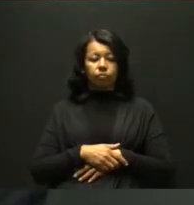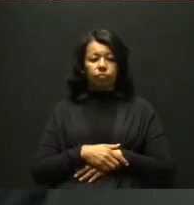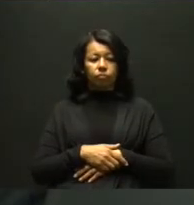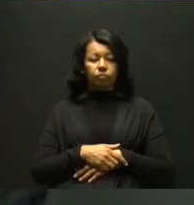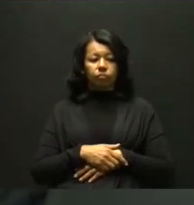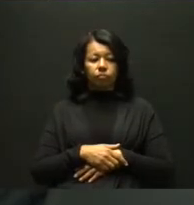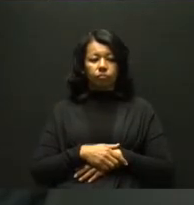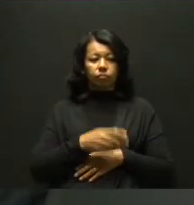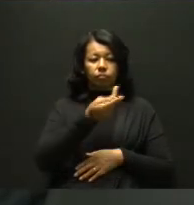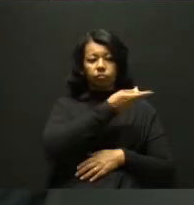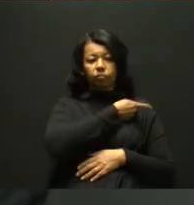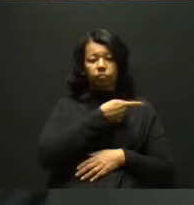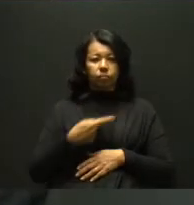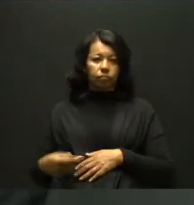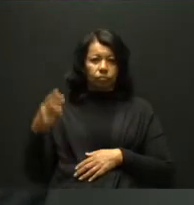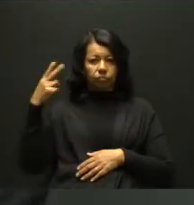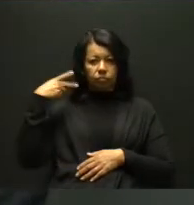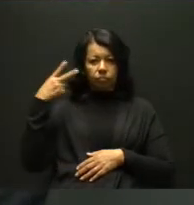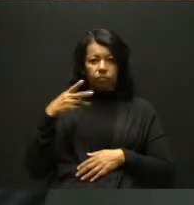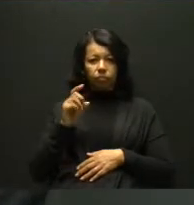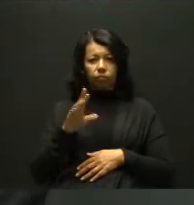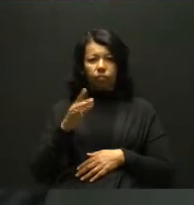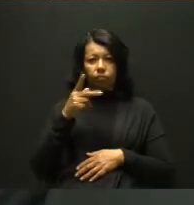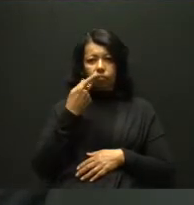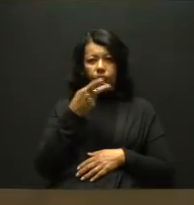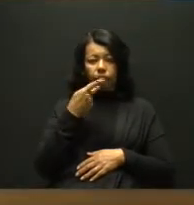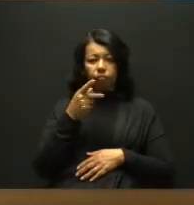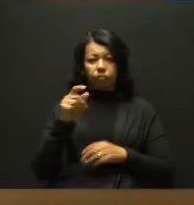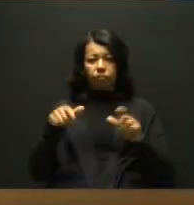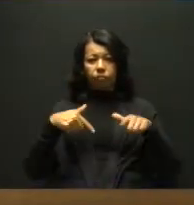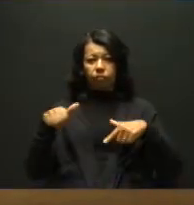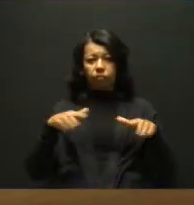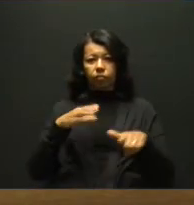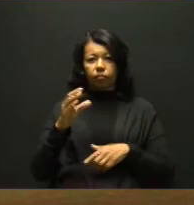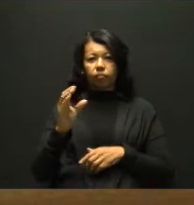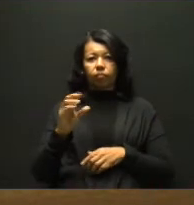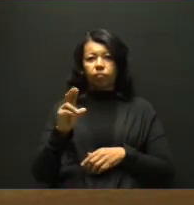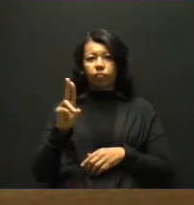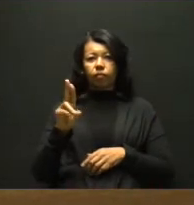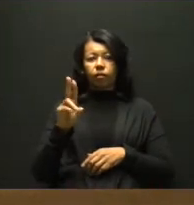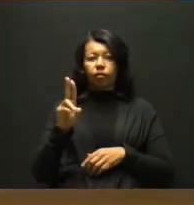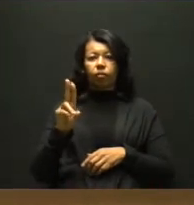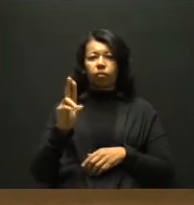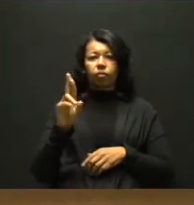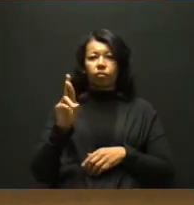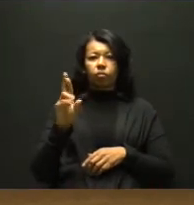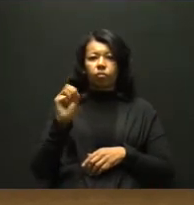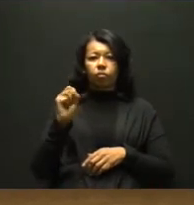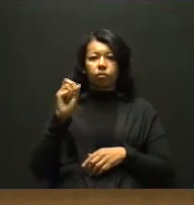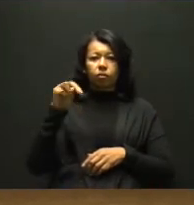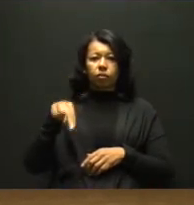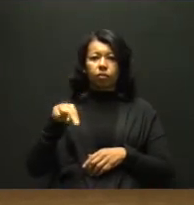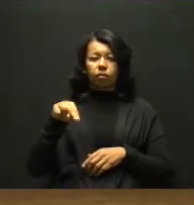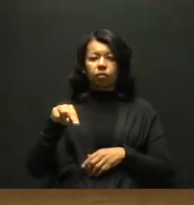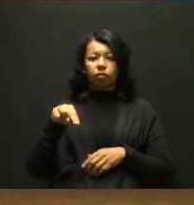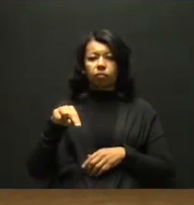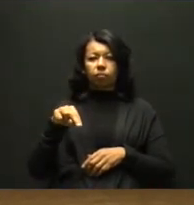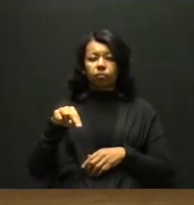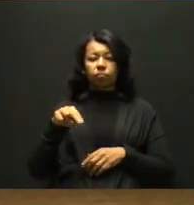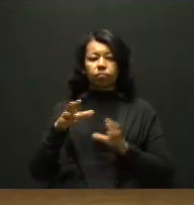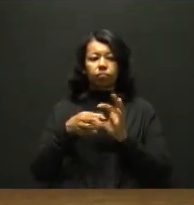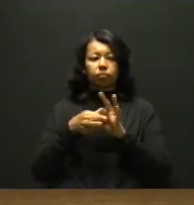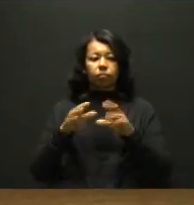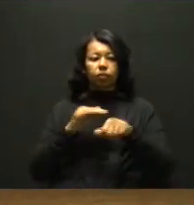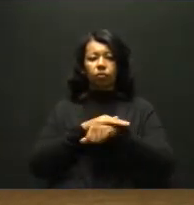o presidente novos pares é só para reiterar aos trabalhadores da cursan que ao final da sessão estamos à disposição para conversarmos e dar 15